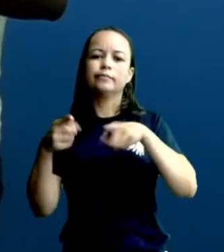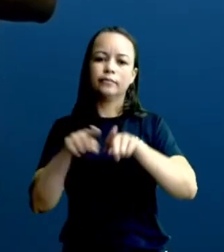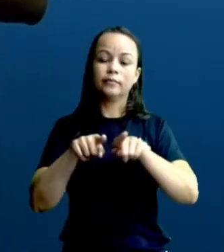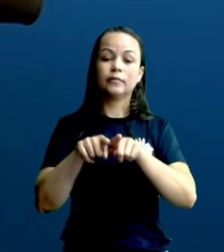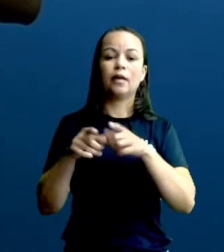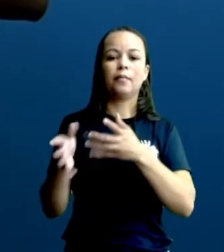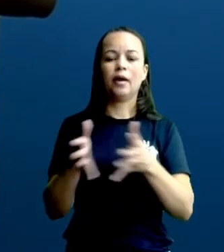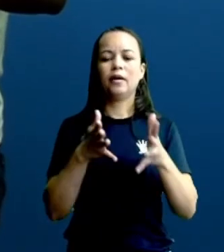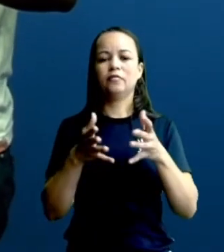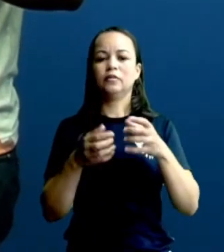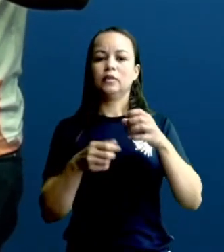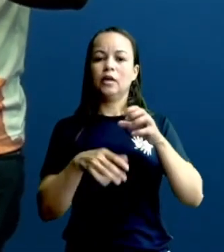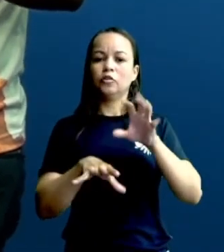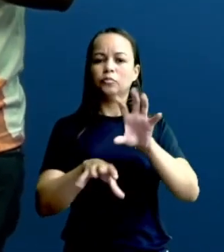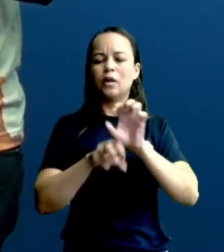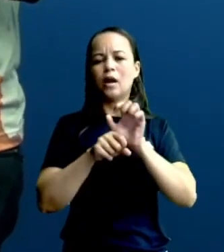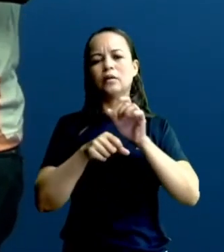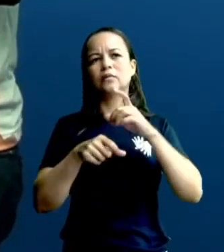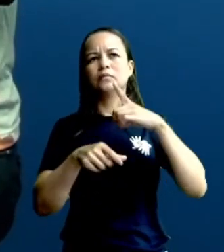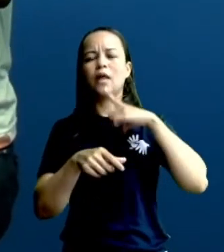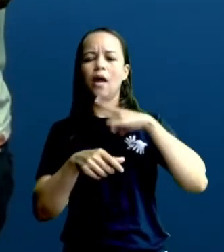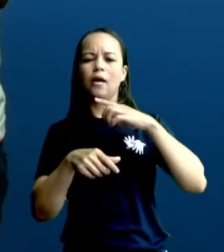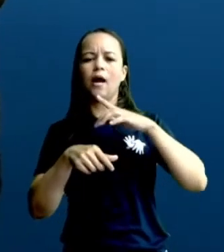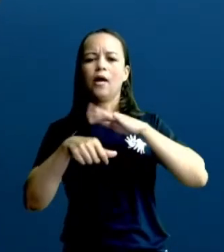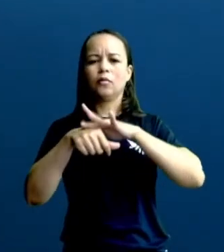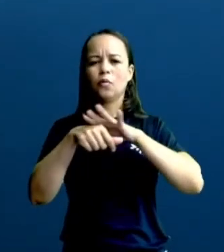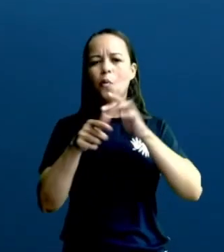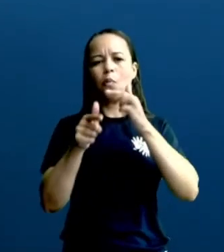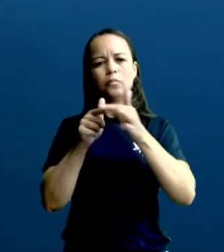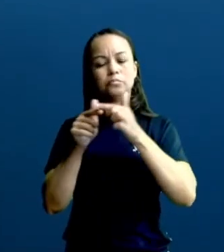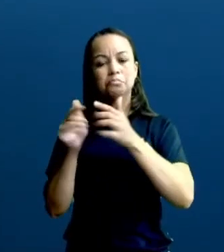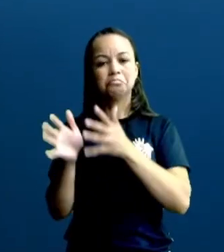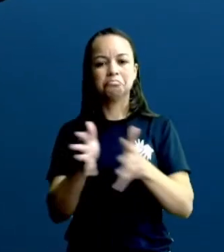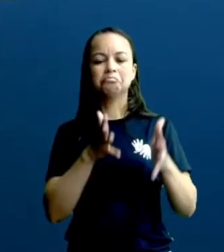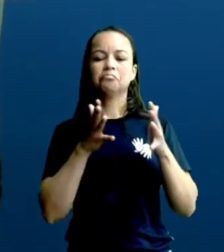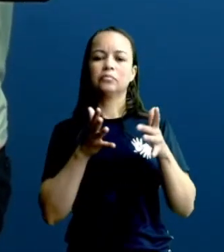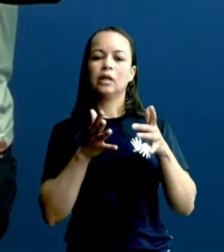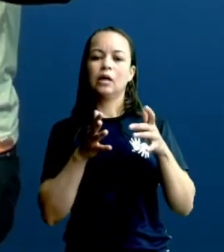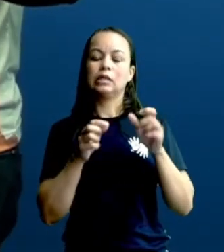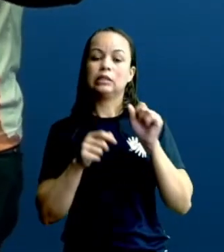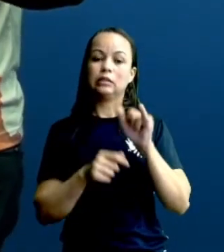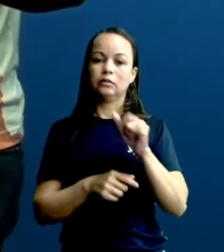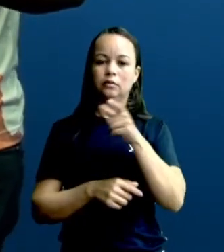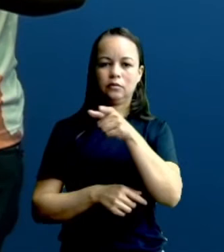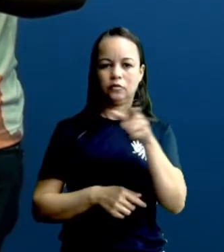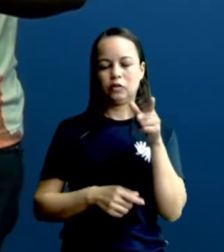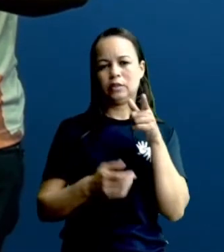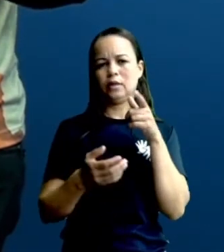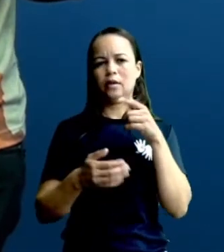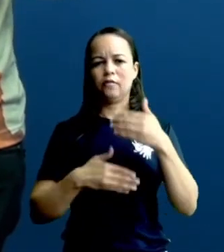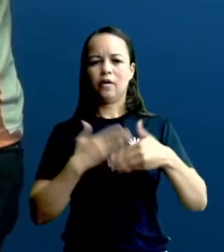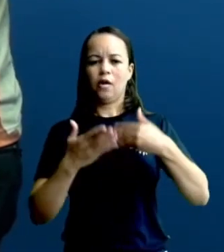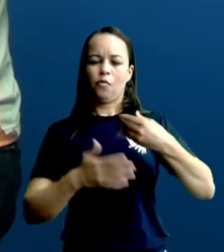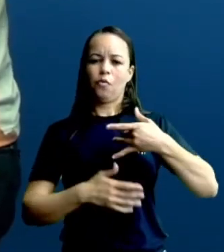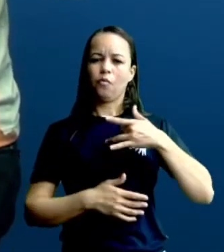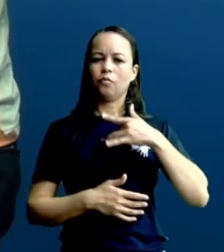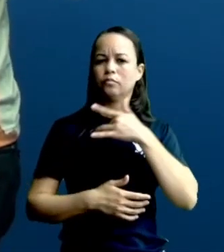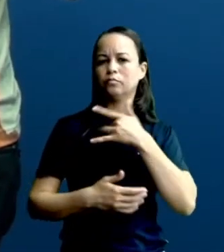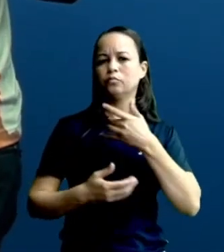expressará tal doença, só terá tal problema, se você levar uma vida